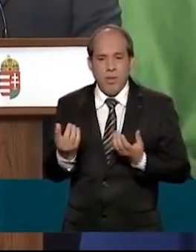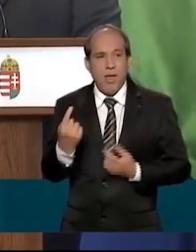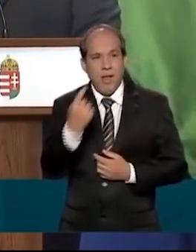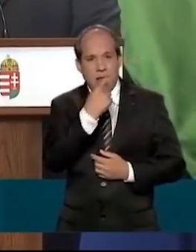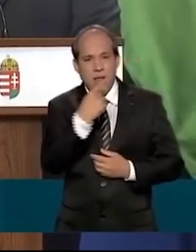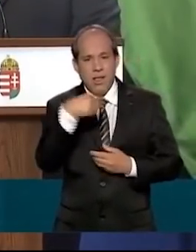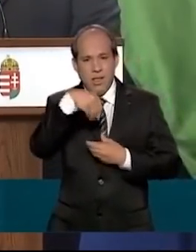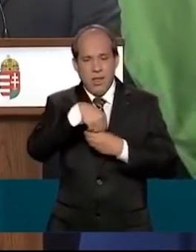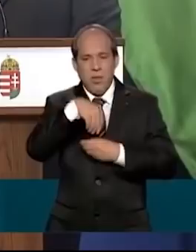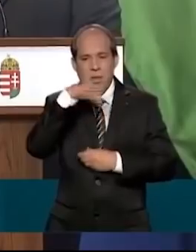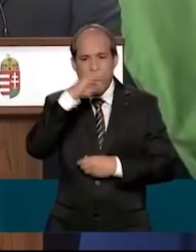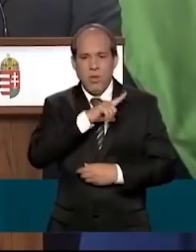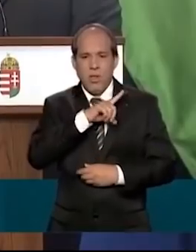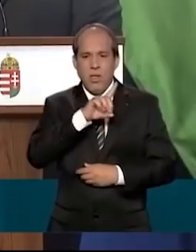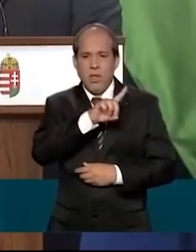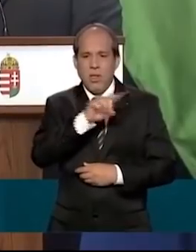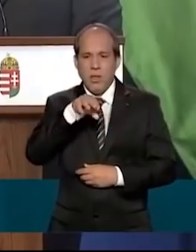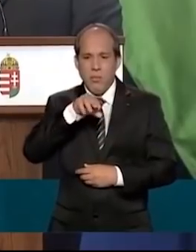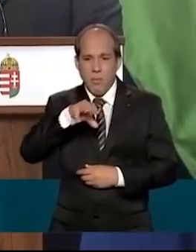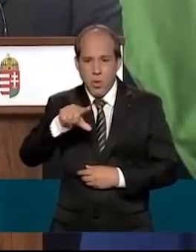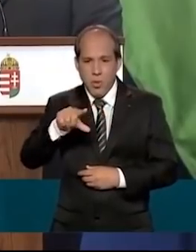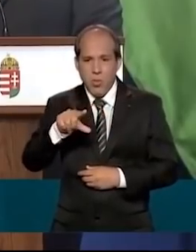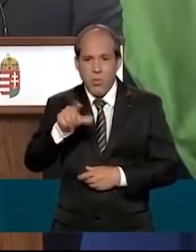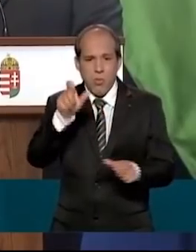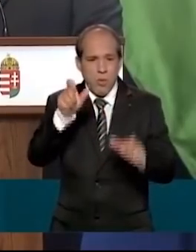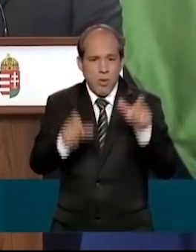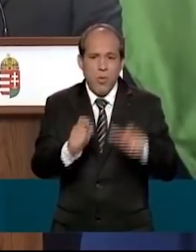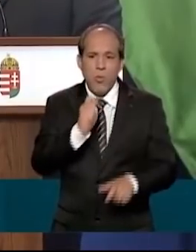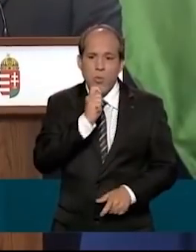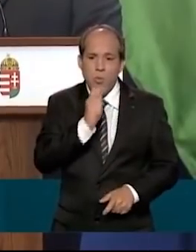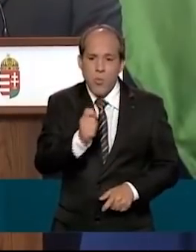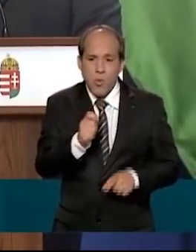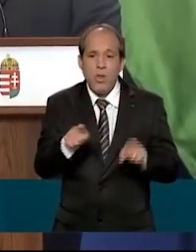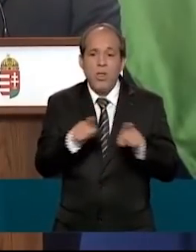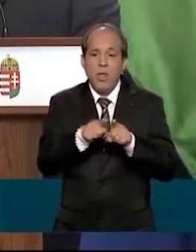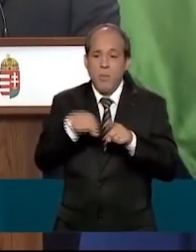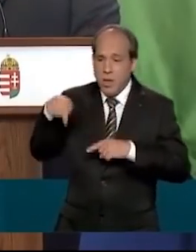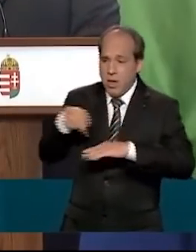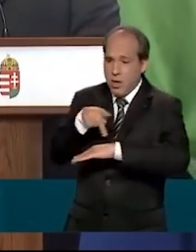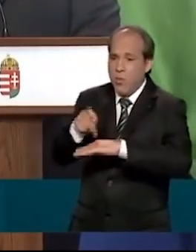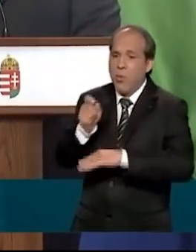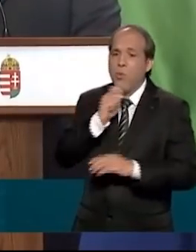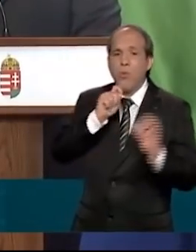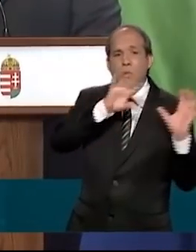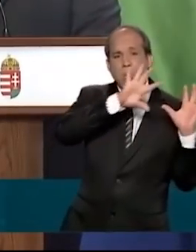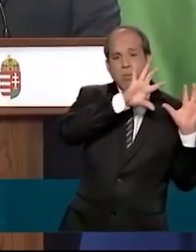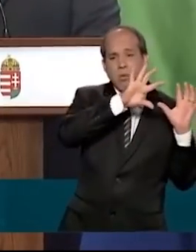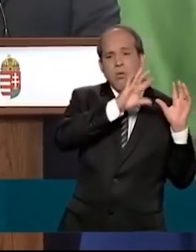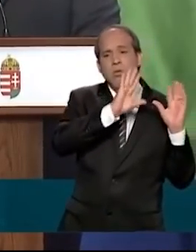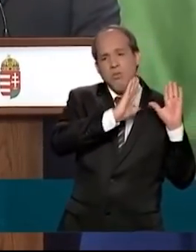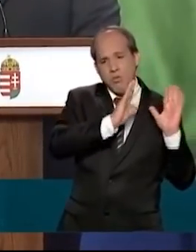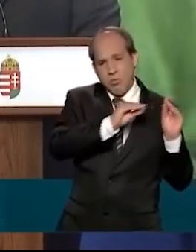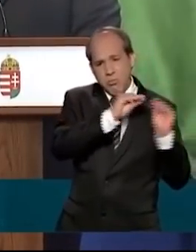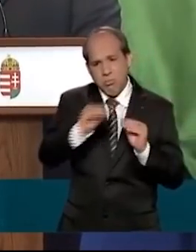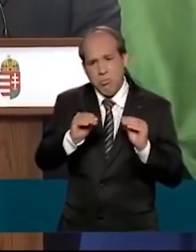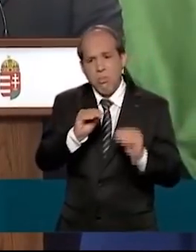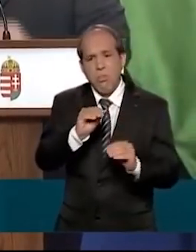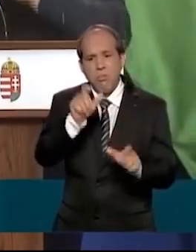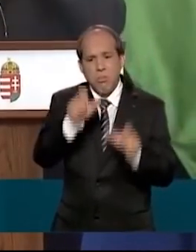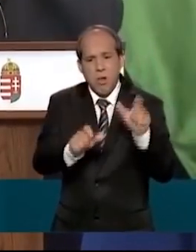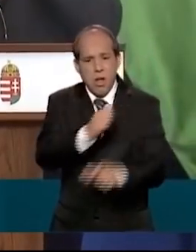húngaros e temos aqui também muitos estudantes que já passaram por aqui outros que estão aqui